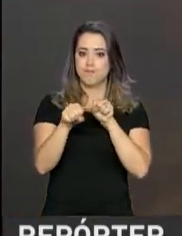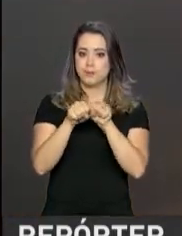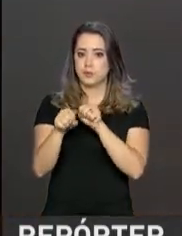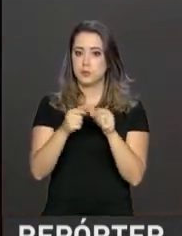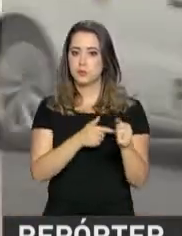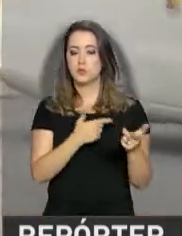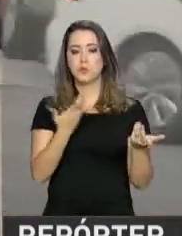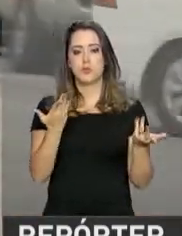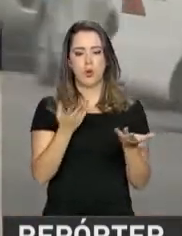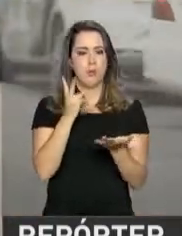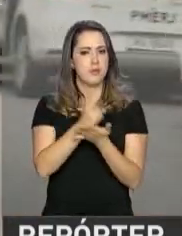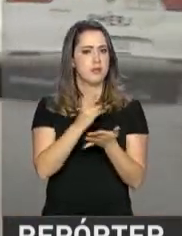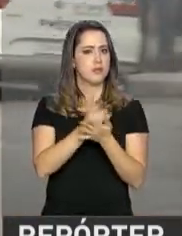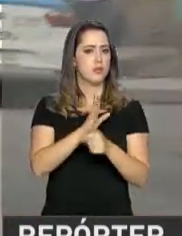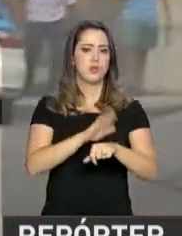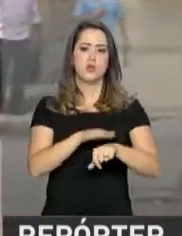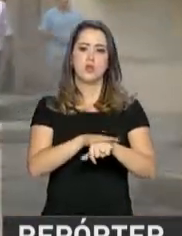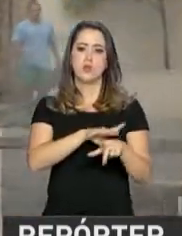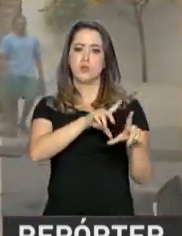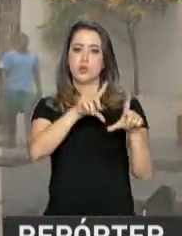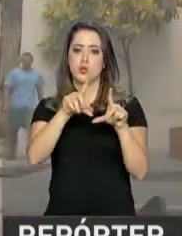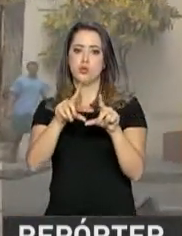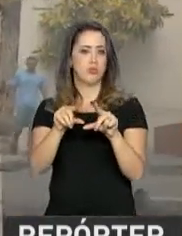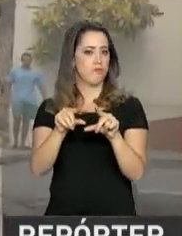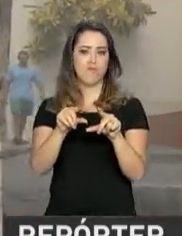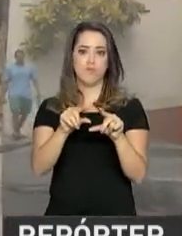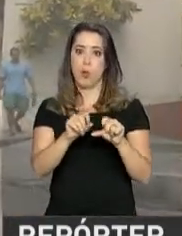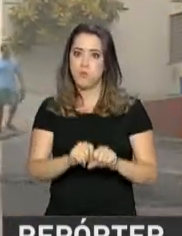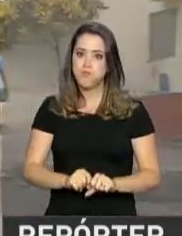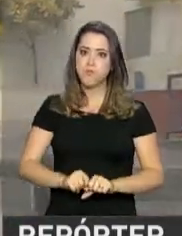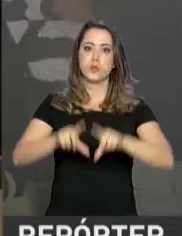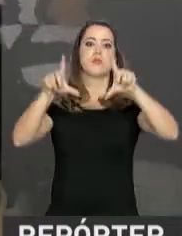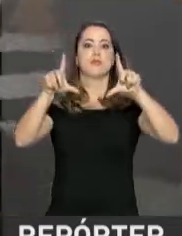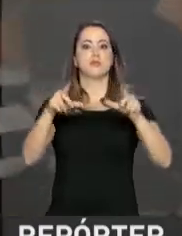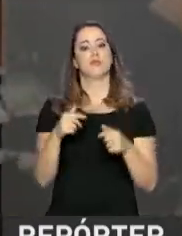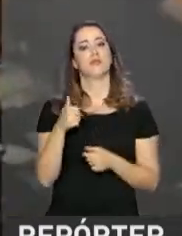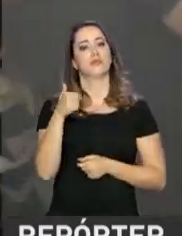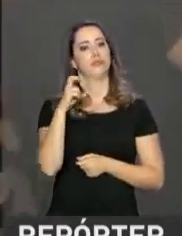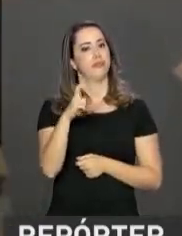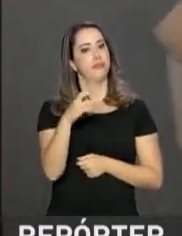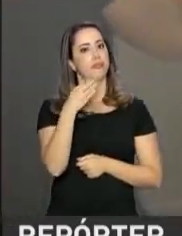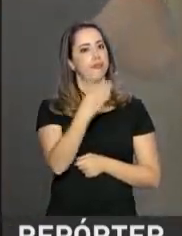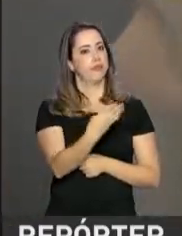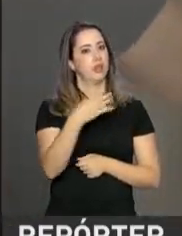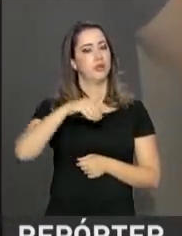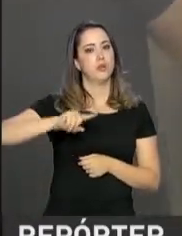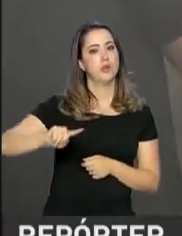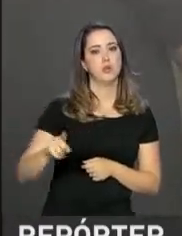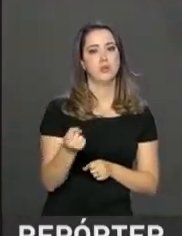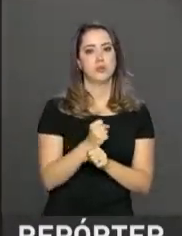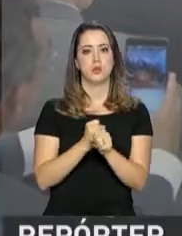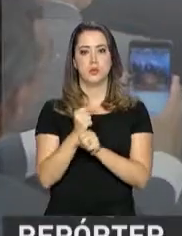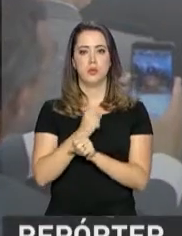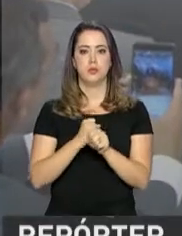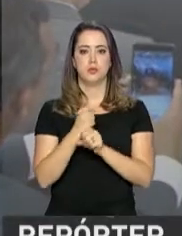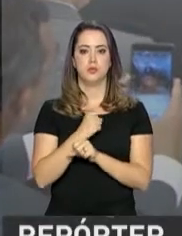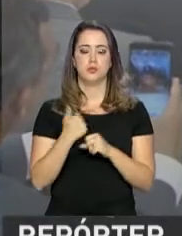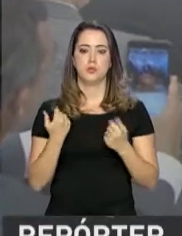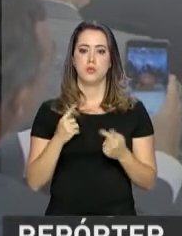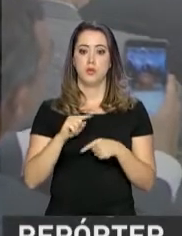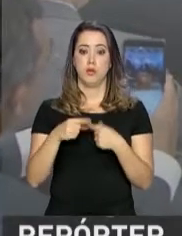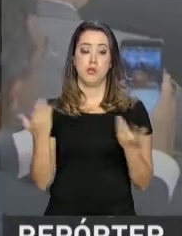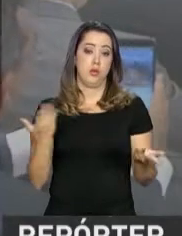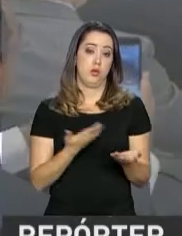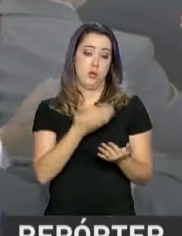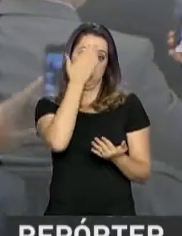período ao invés de caírem subiram de 35 mil para 54 mil ao ano no país a aposta